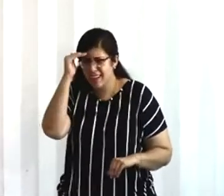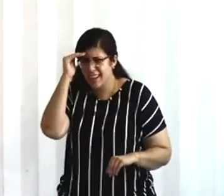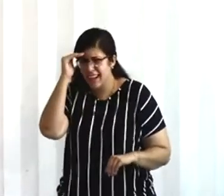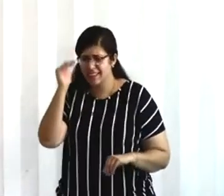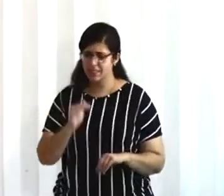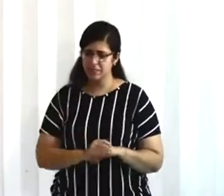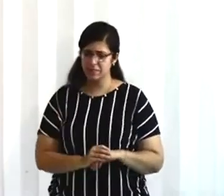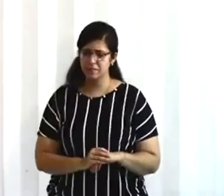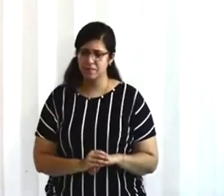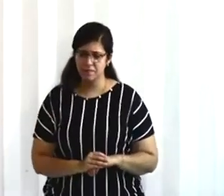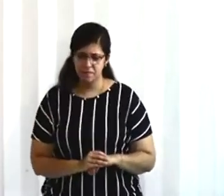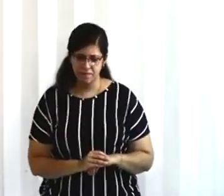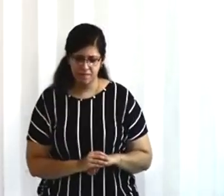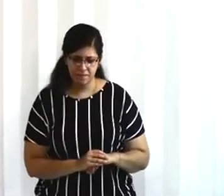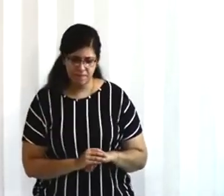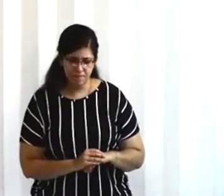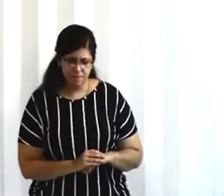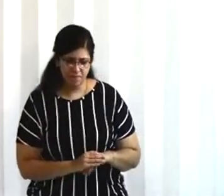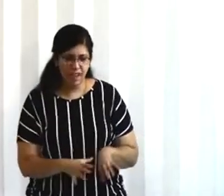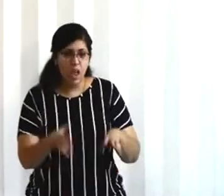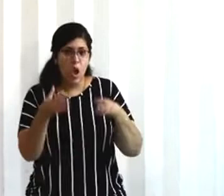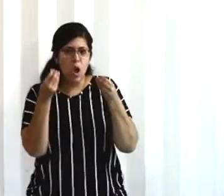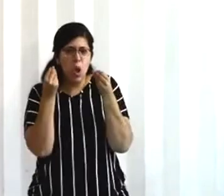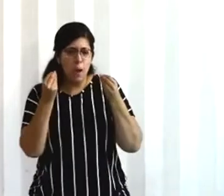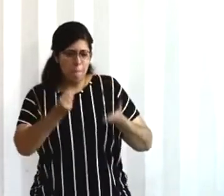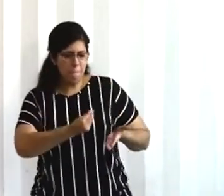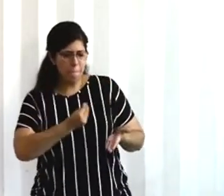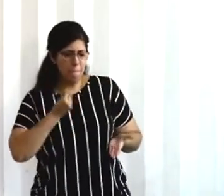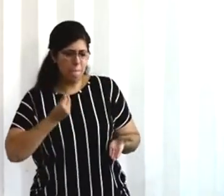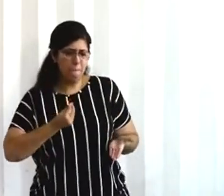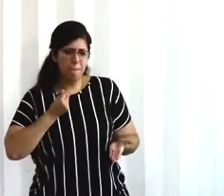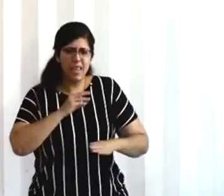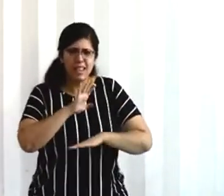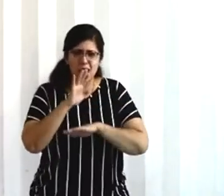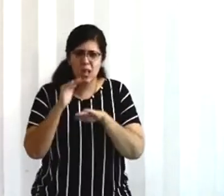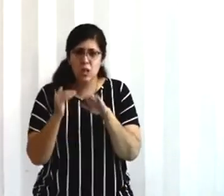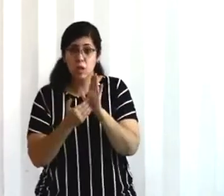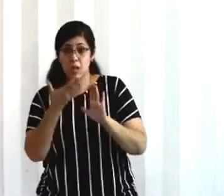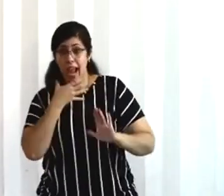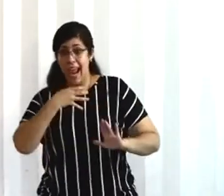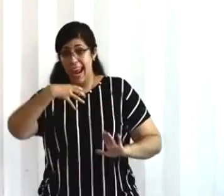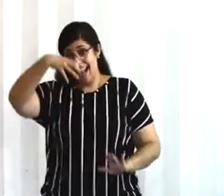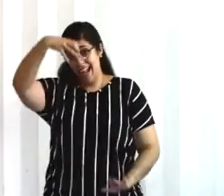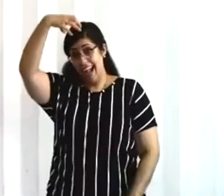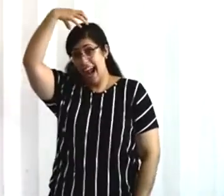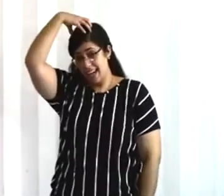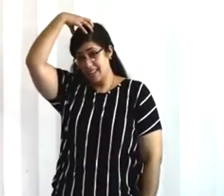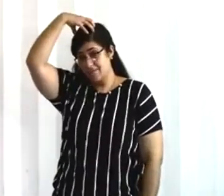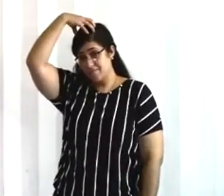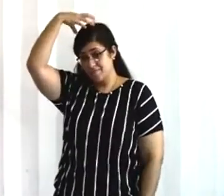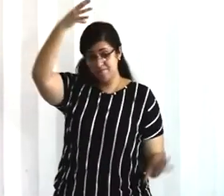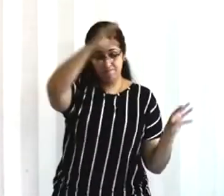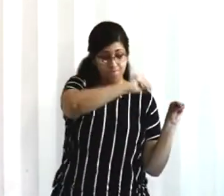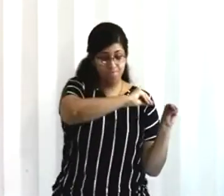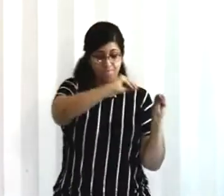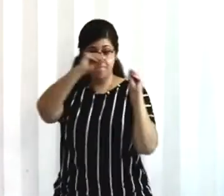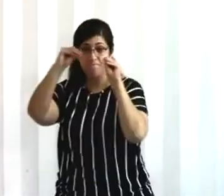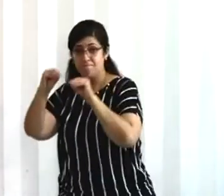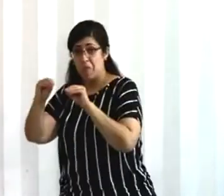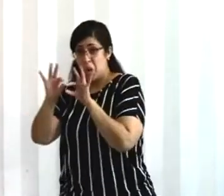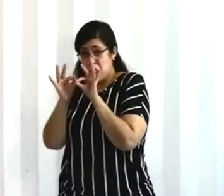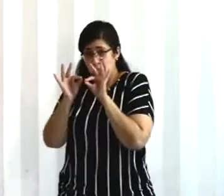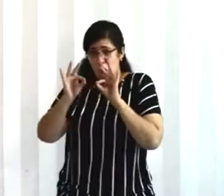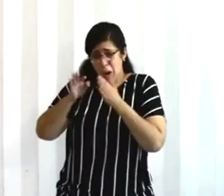a dimensão do que eles estavam vivendo por um rei que levou aquele povo para caminhar longe